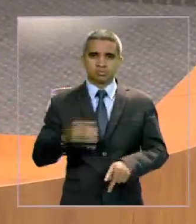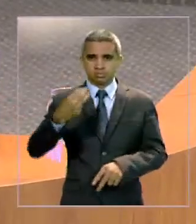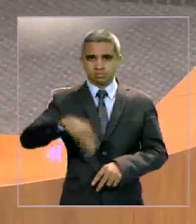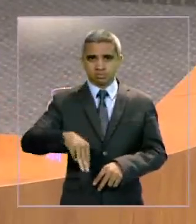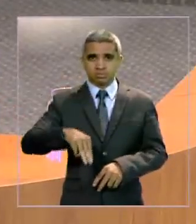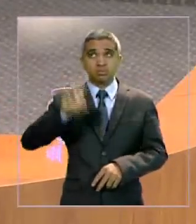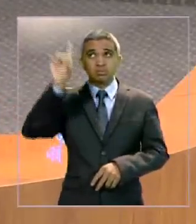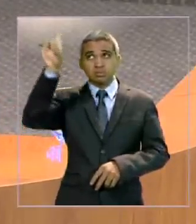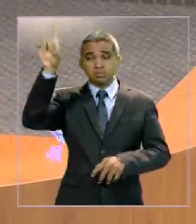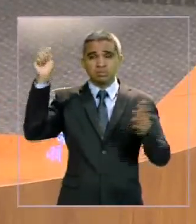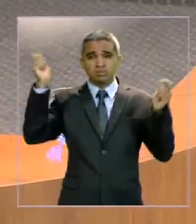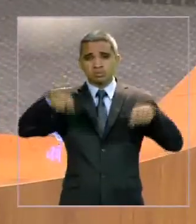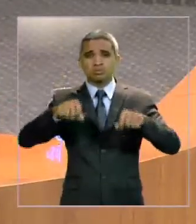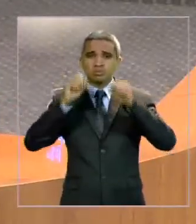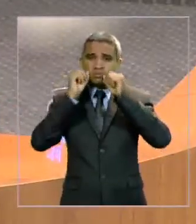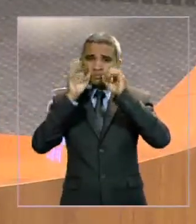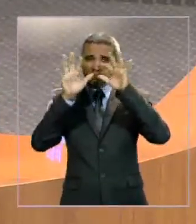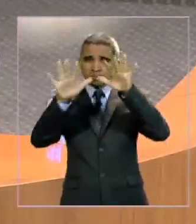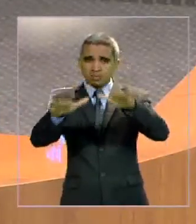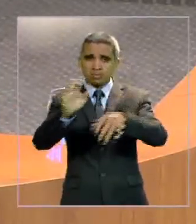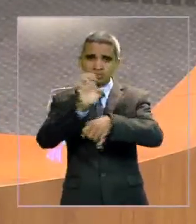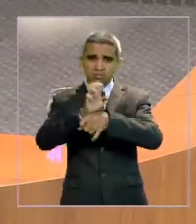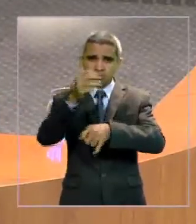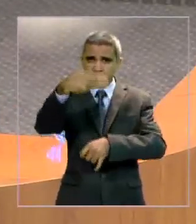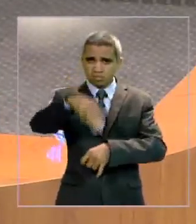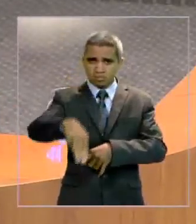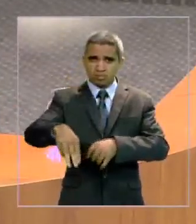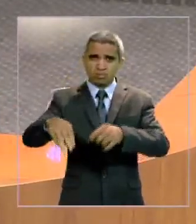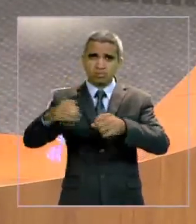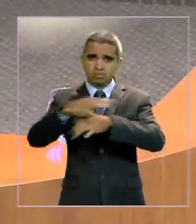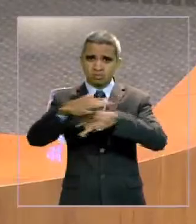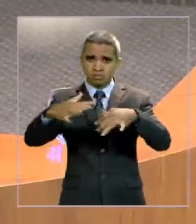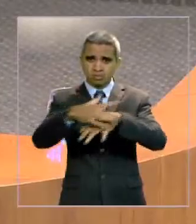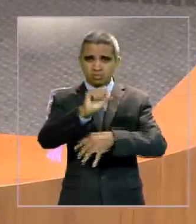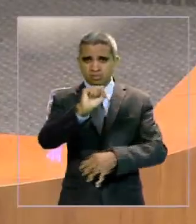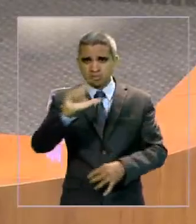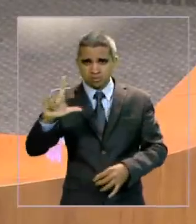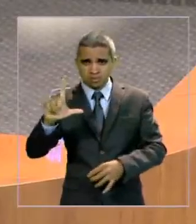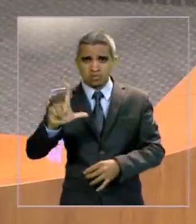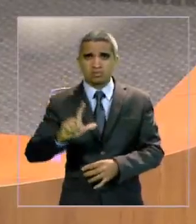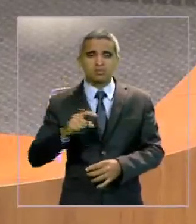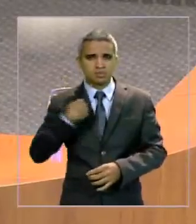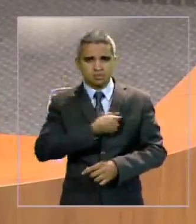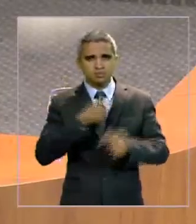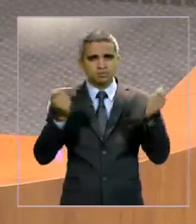Hoje existe um clamor da sociedade muito maior para a classe política. Nós somos questionados.